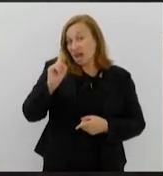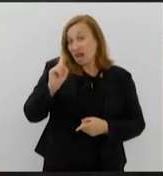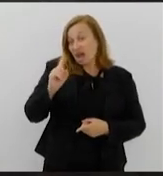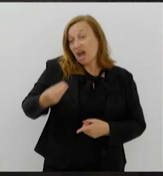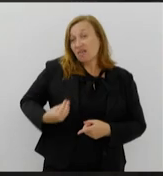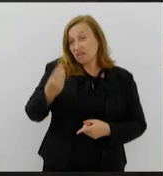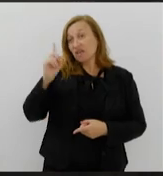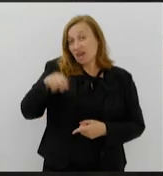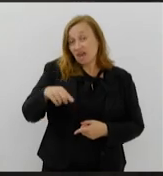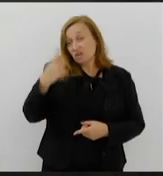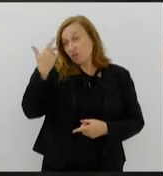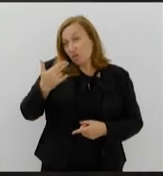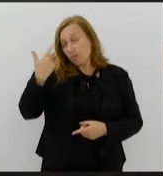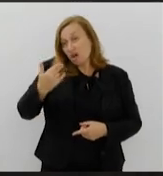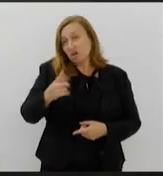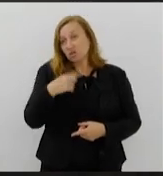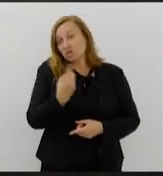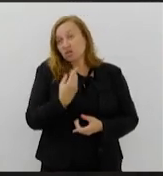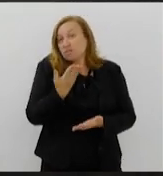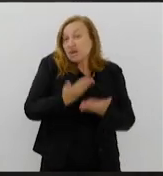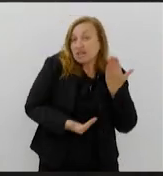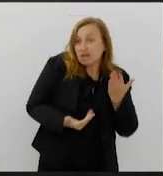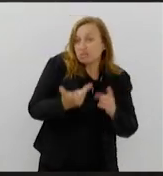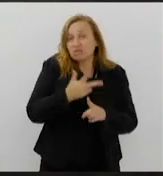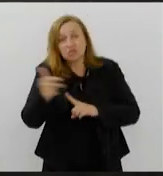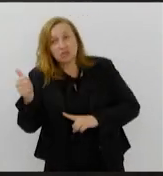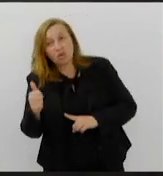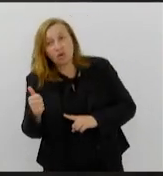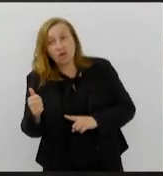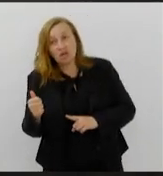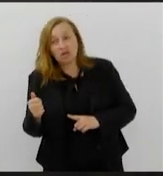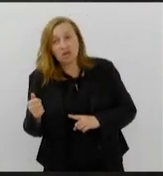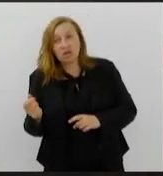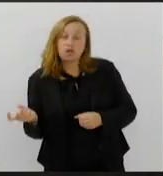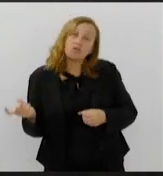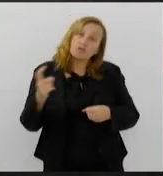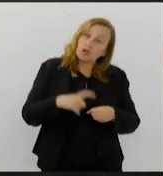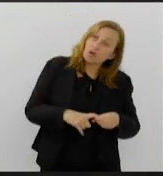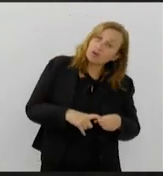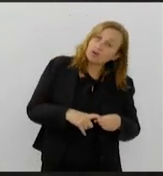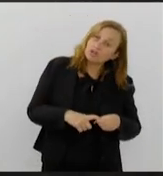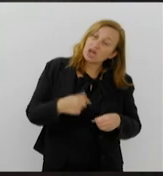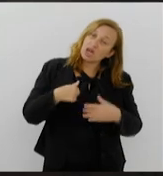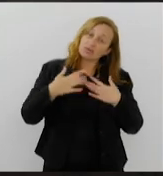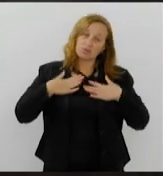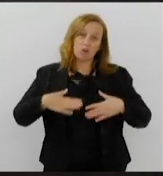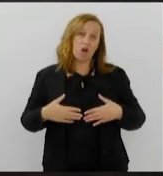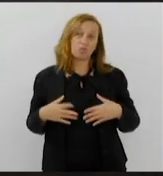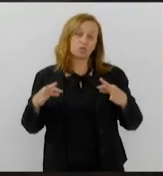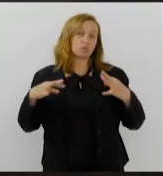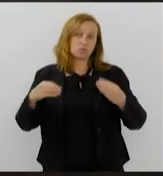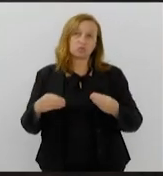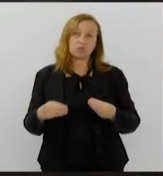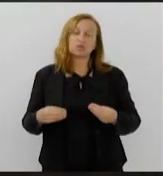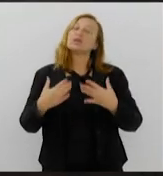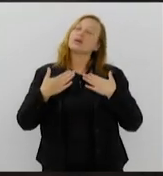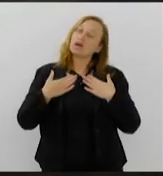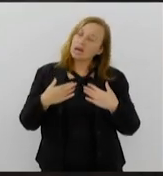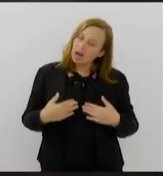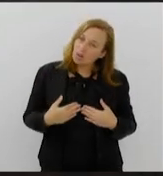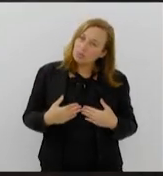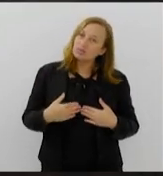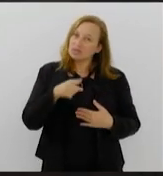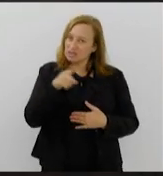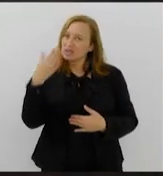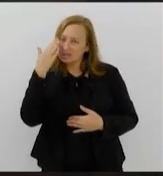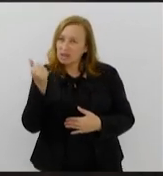gente perde, ganha, levanta a cabeça, vem para outro dia, vira a mesa, e eu estou muito tranquilo com isso. Tenham tranquilidade, vocês